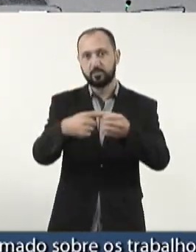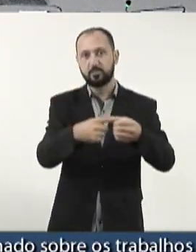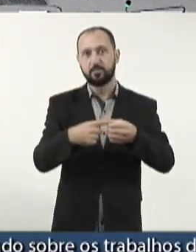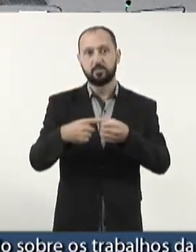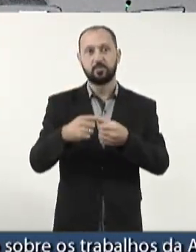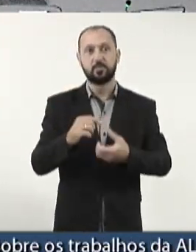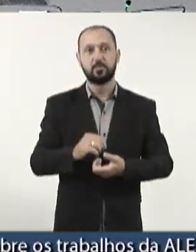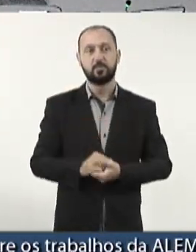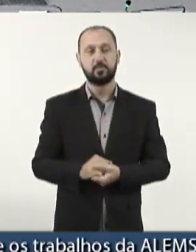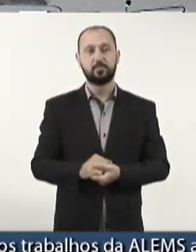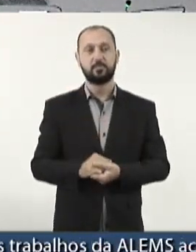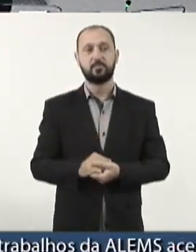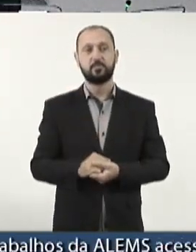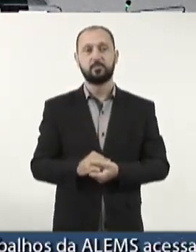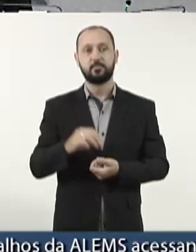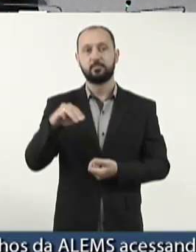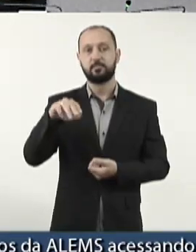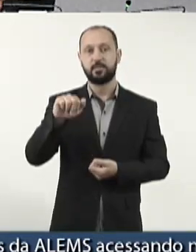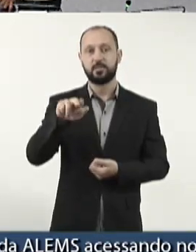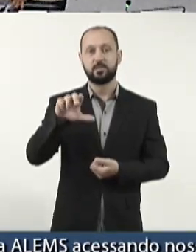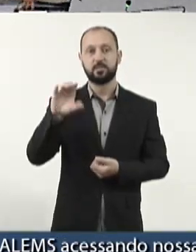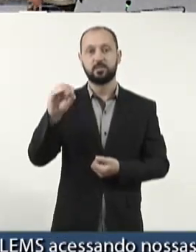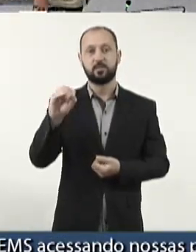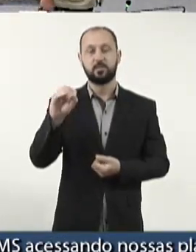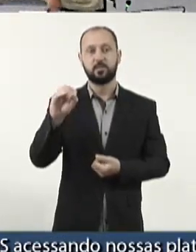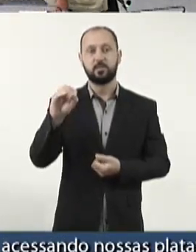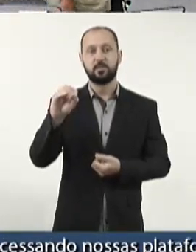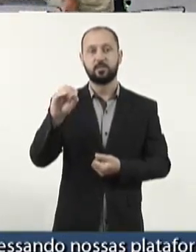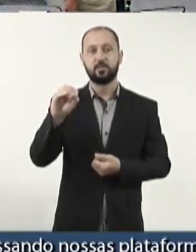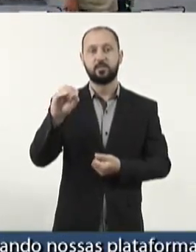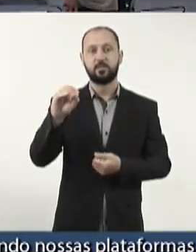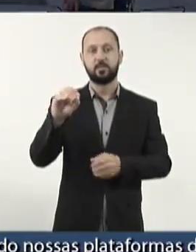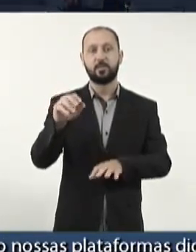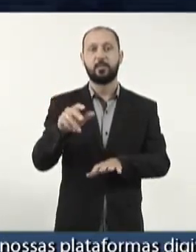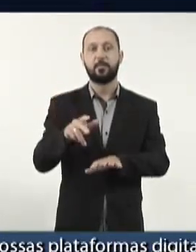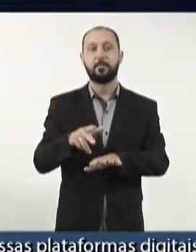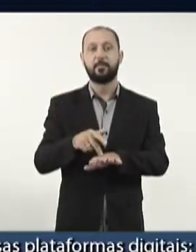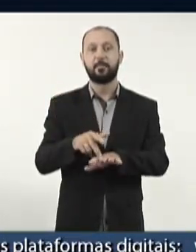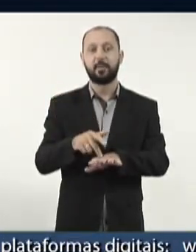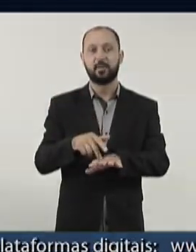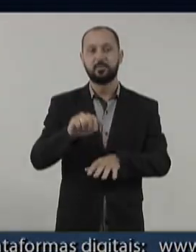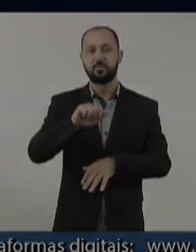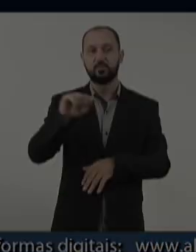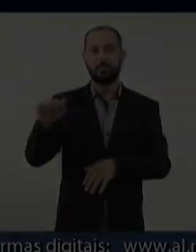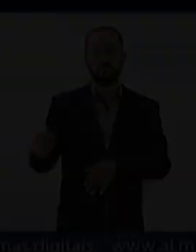deixar, o Marcelo Pé. O que o senhor acha? De Antônio João.